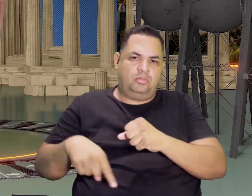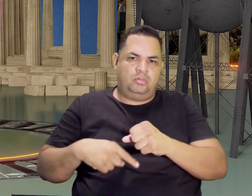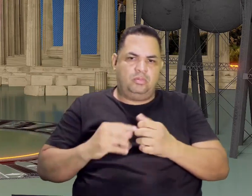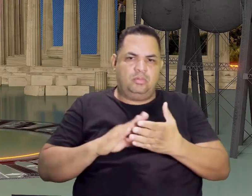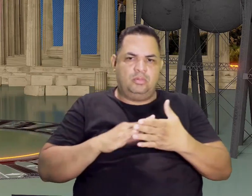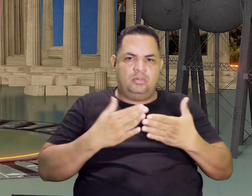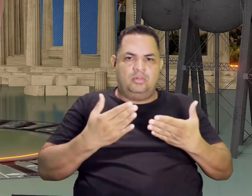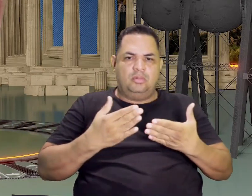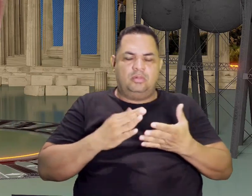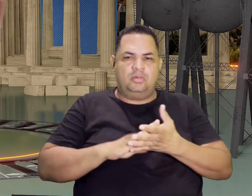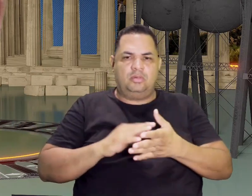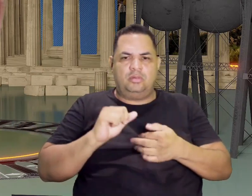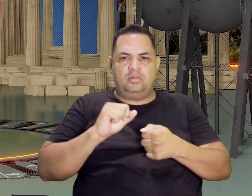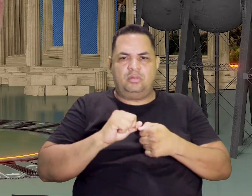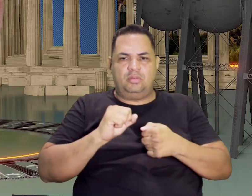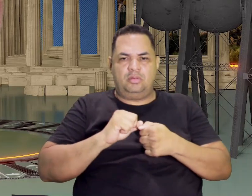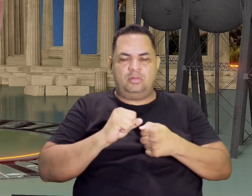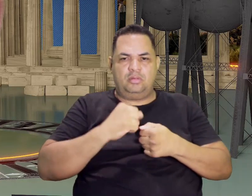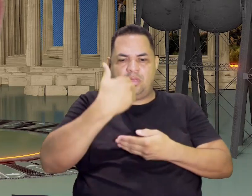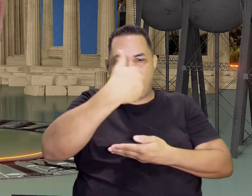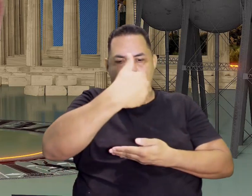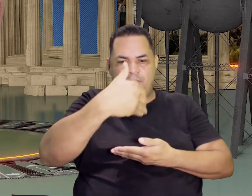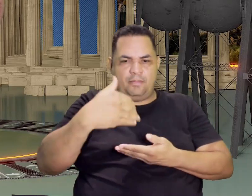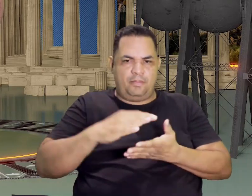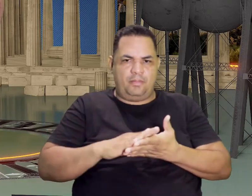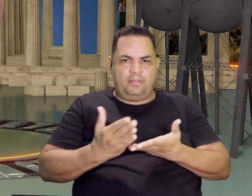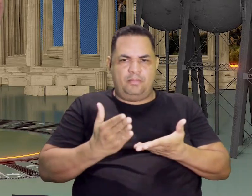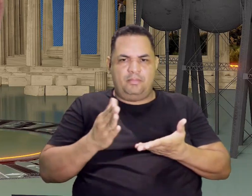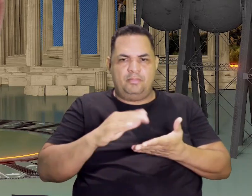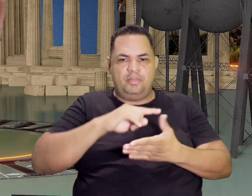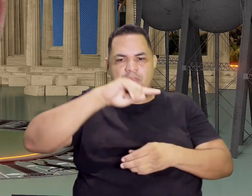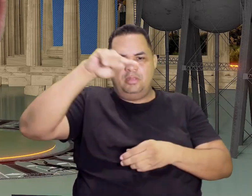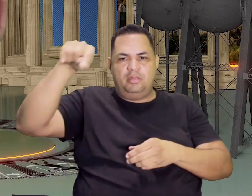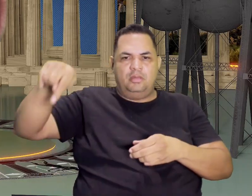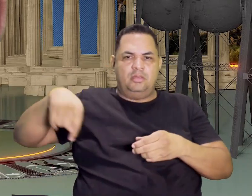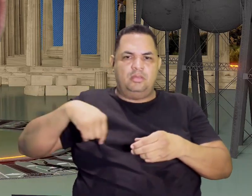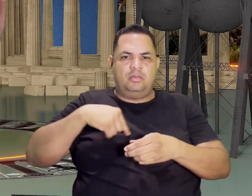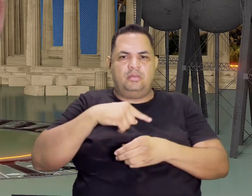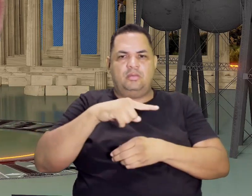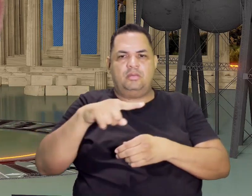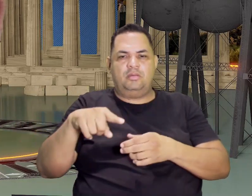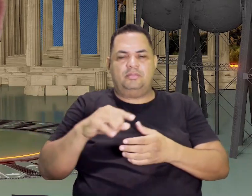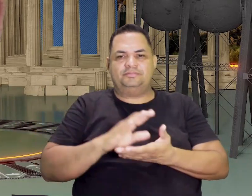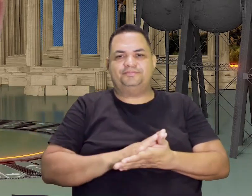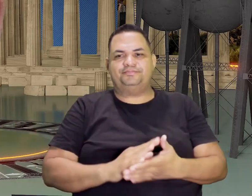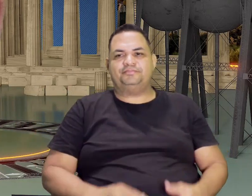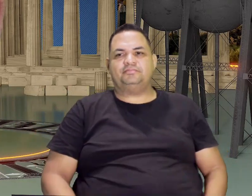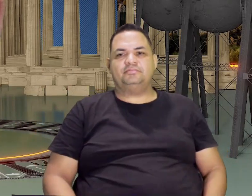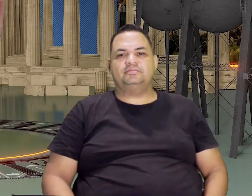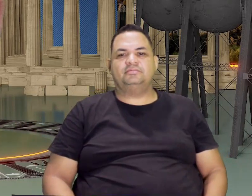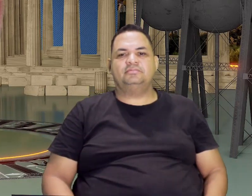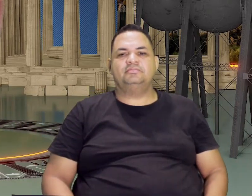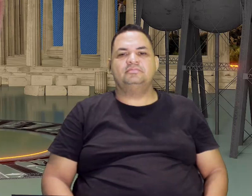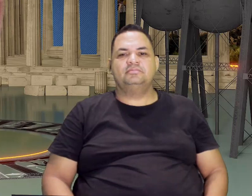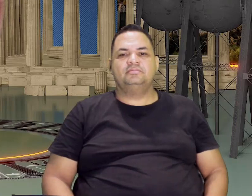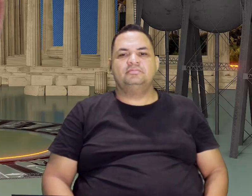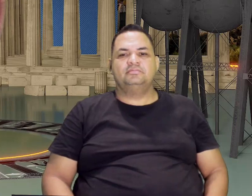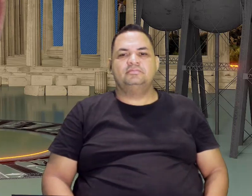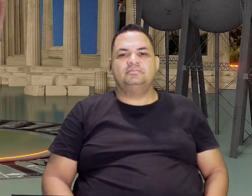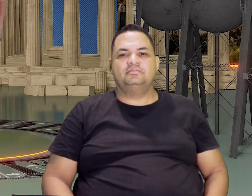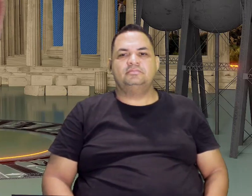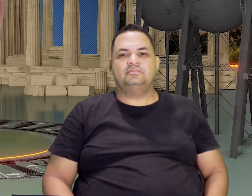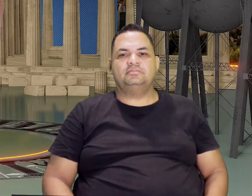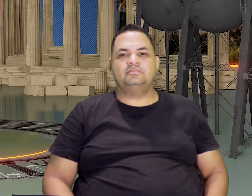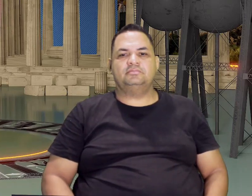Então, você faz o bolo, né, e comemora. Ó, dei uma volta, mais uma volta em torno do Sol. O